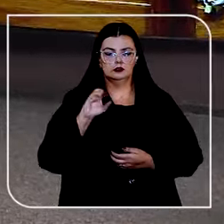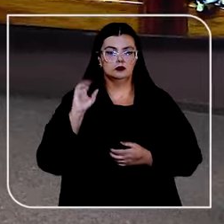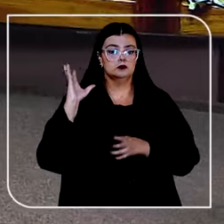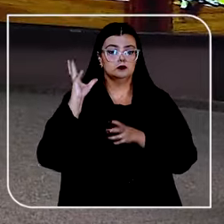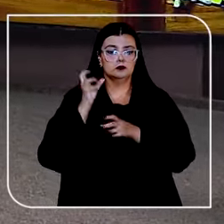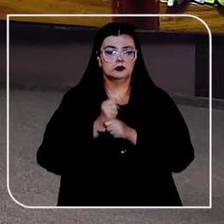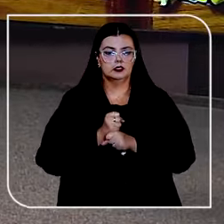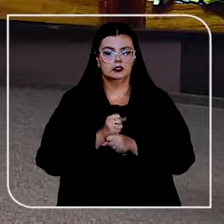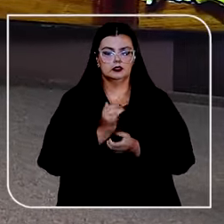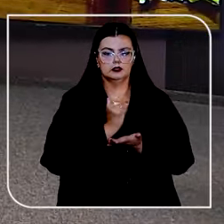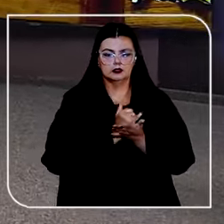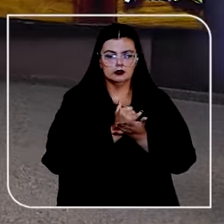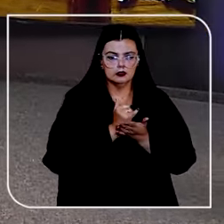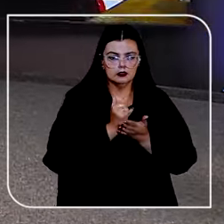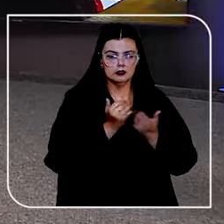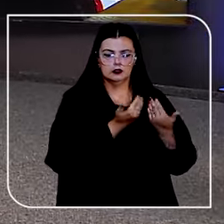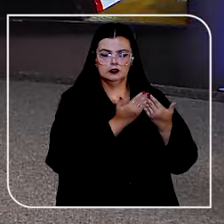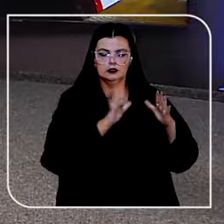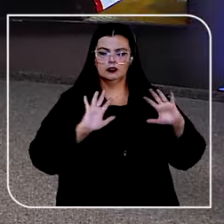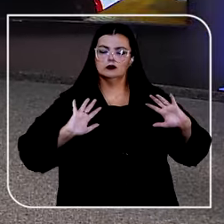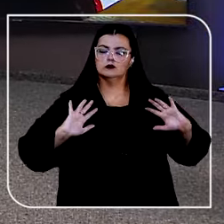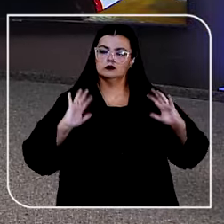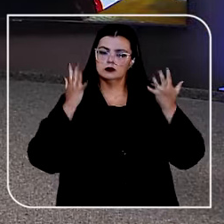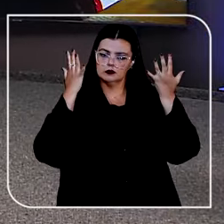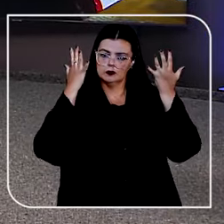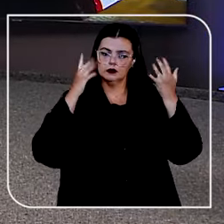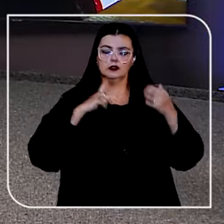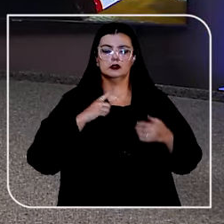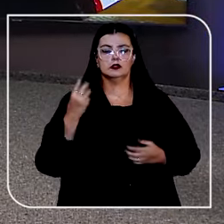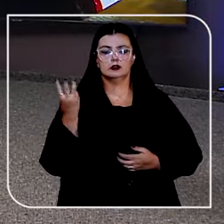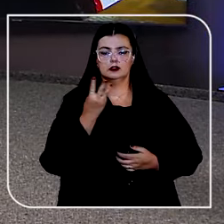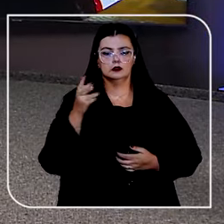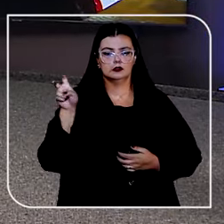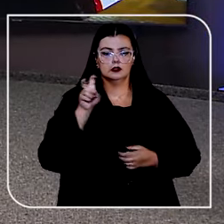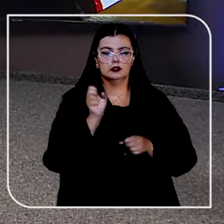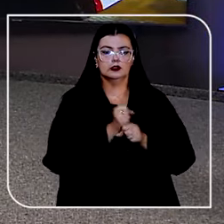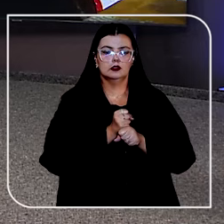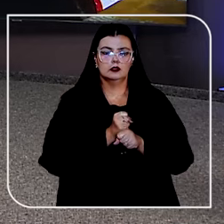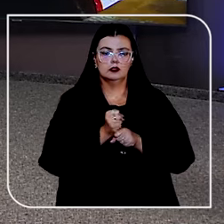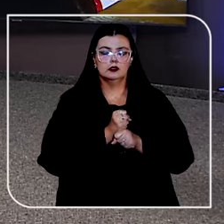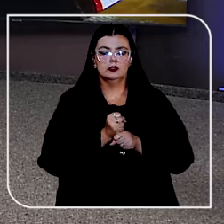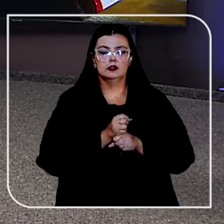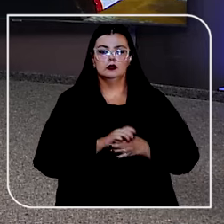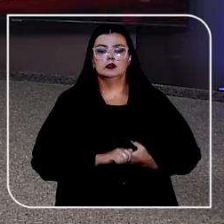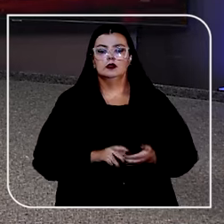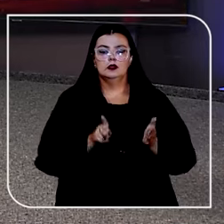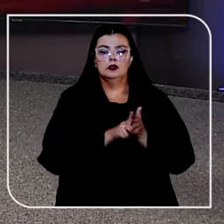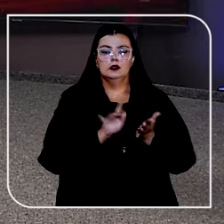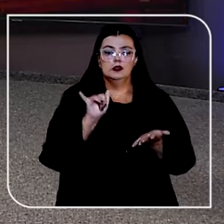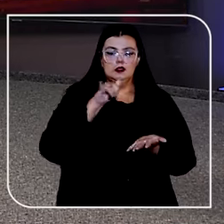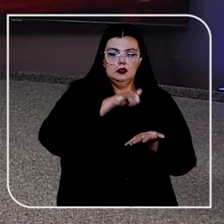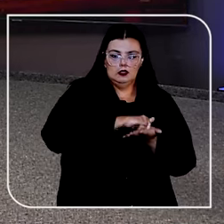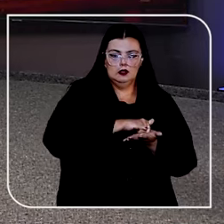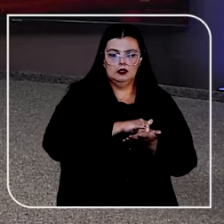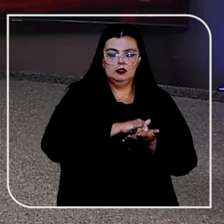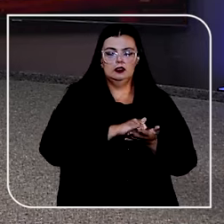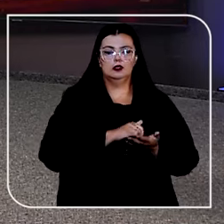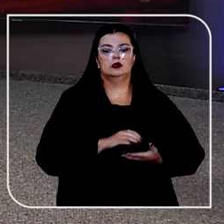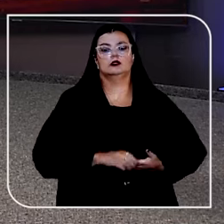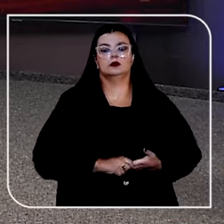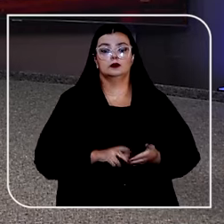de Maio inaugurada como parte das comemorações do 35º aniversário de instalação do tribunal da